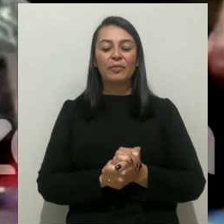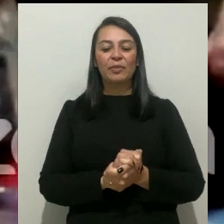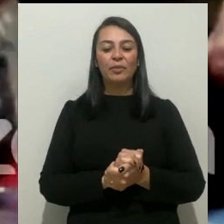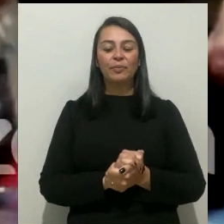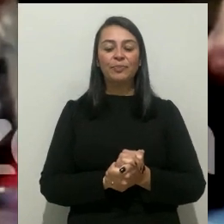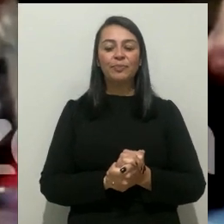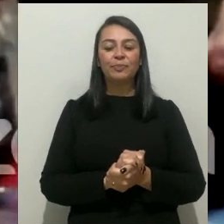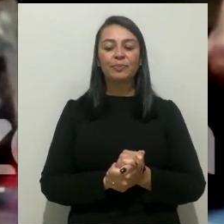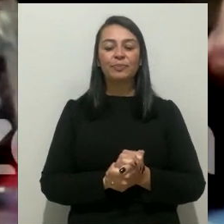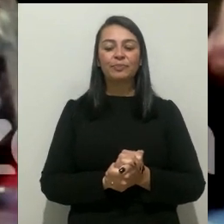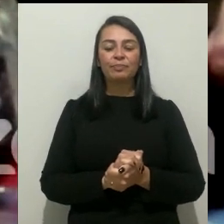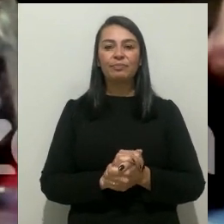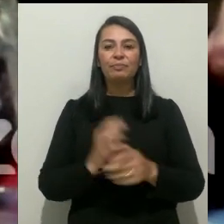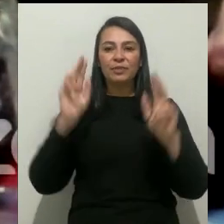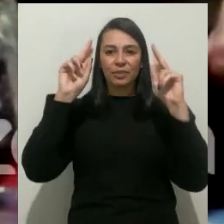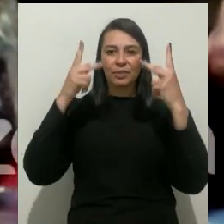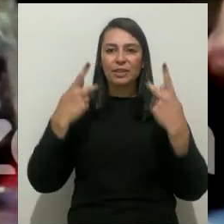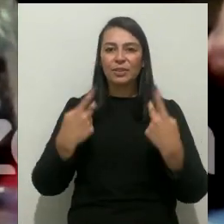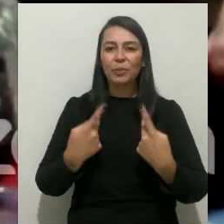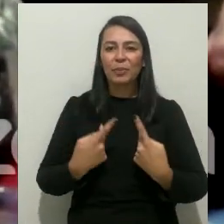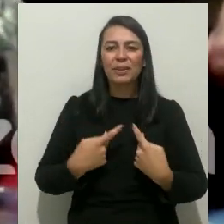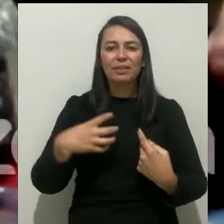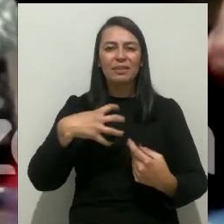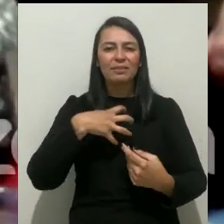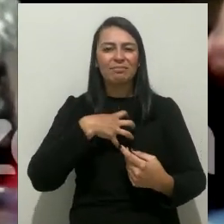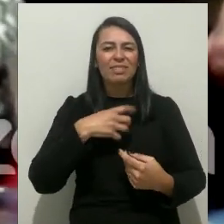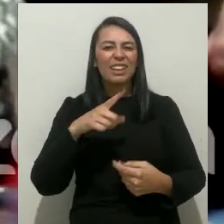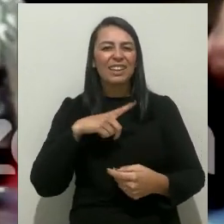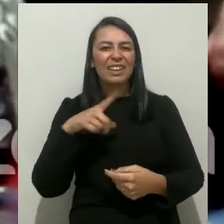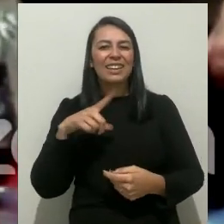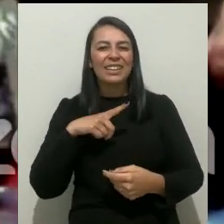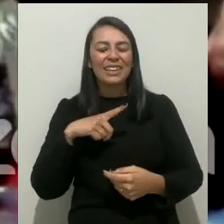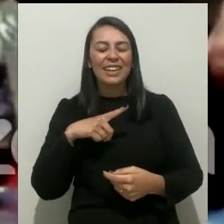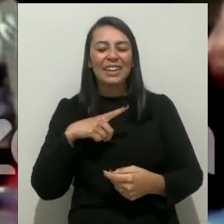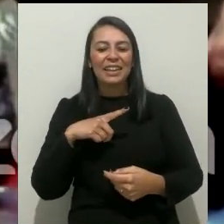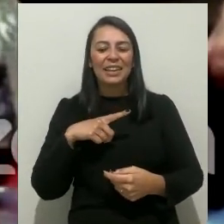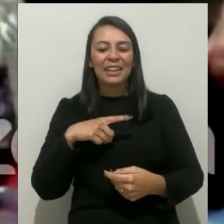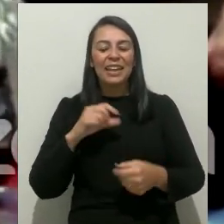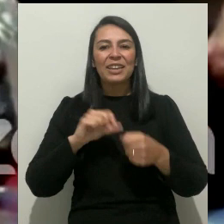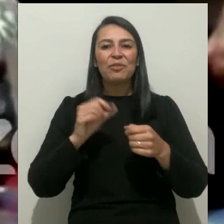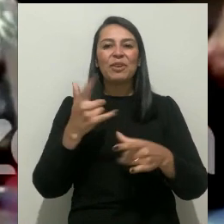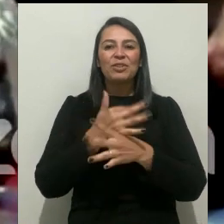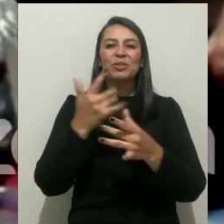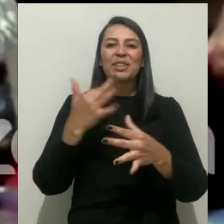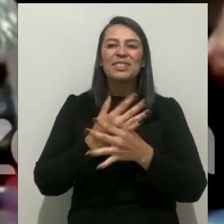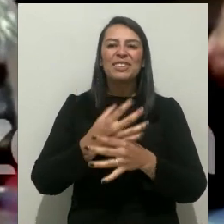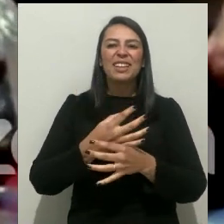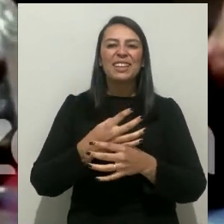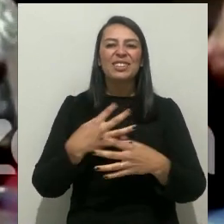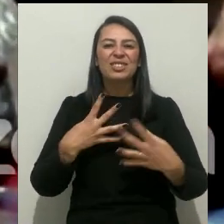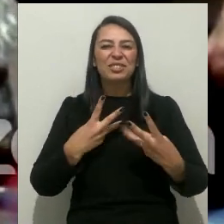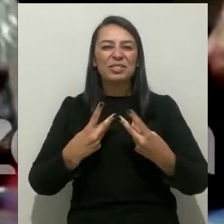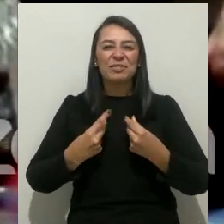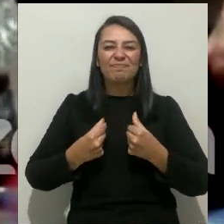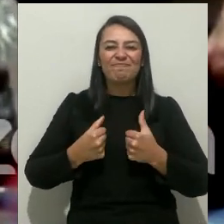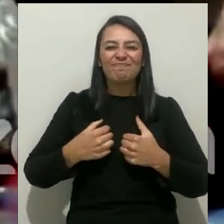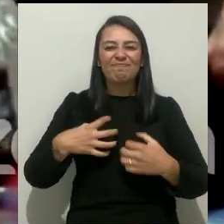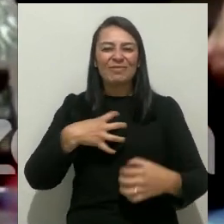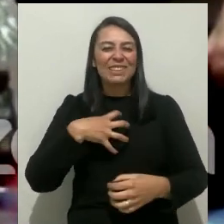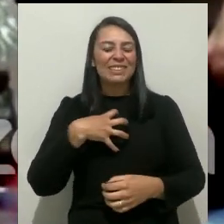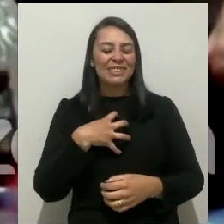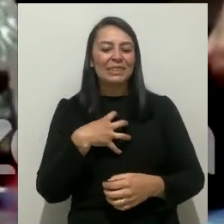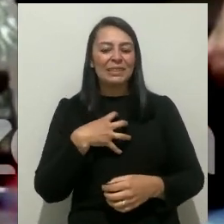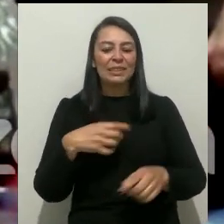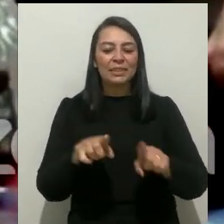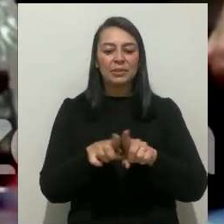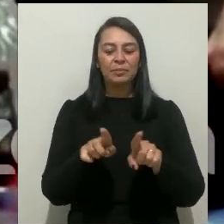questão dessa humanidade dele é o que comove a cidade. Né? Então,